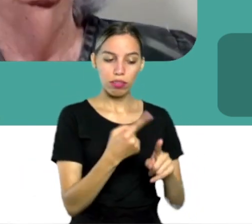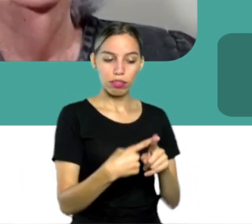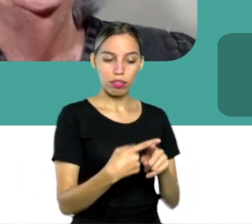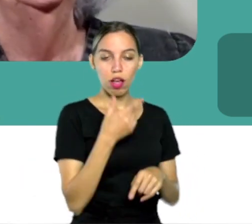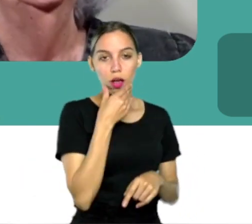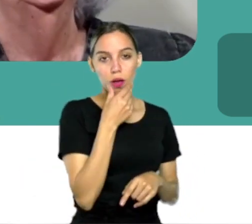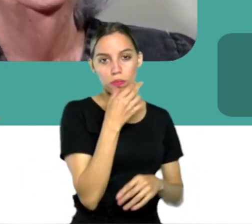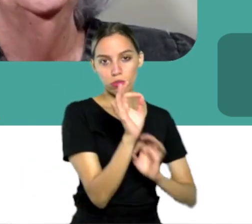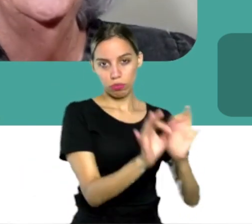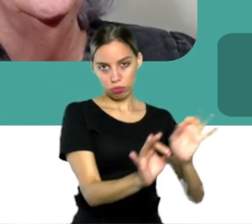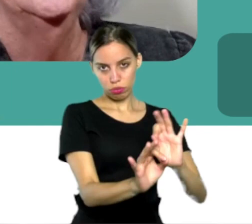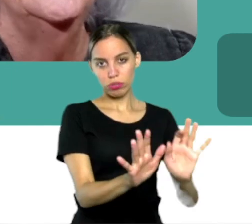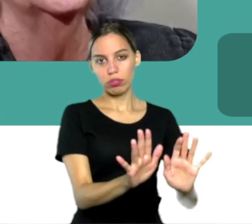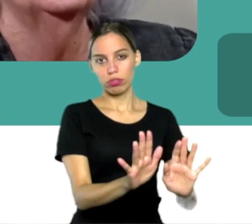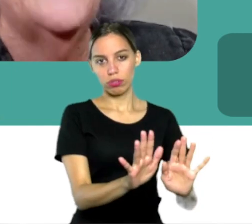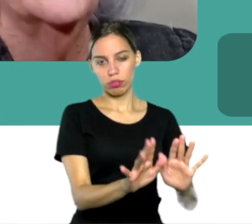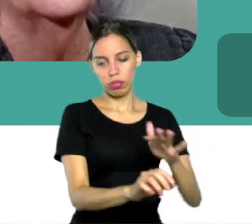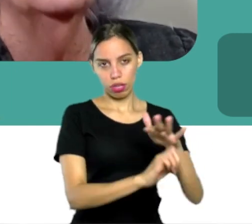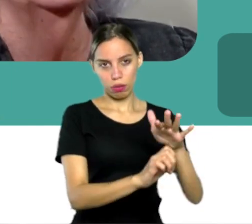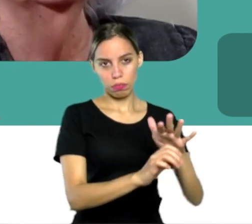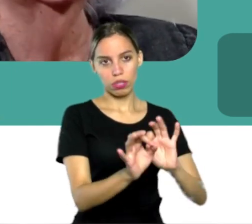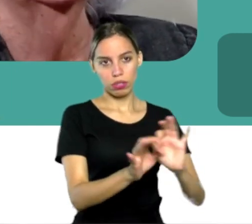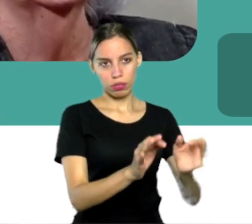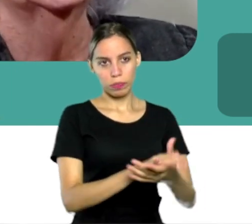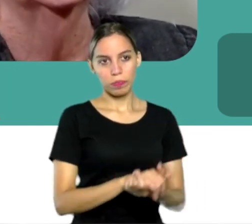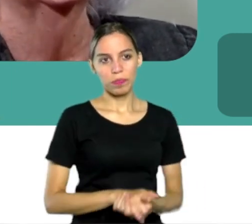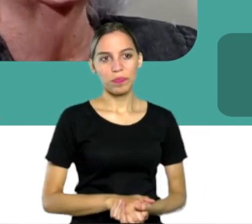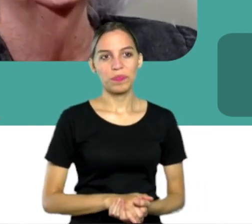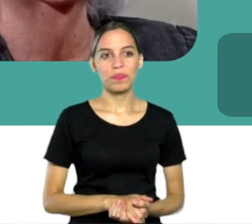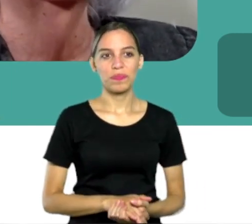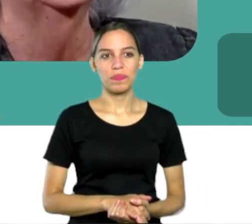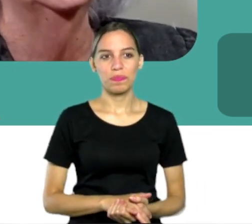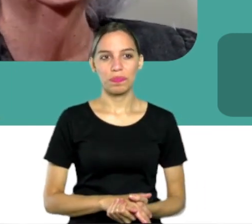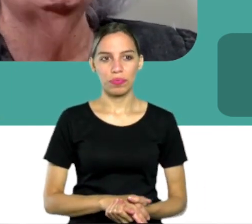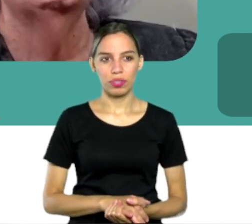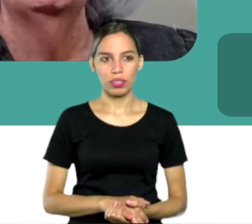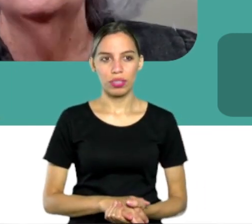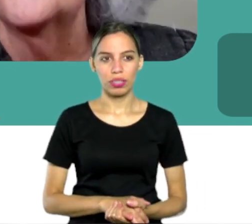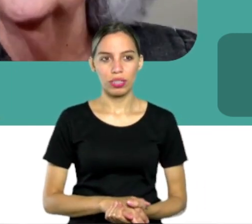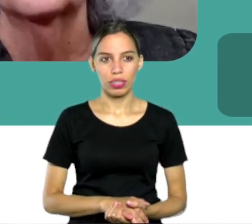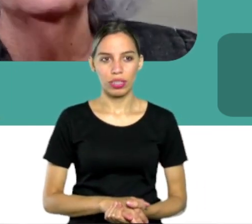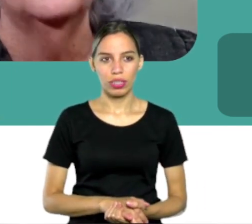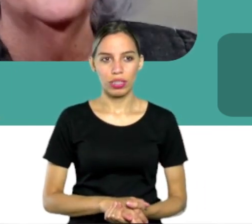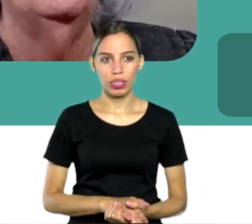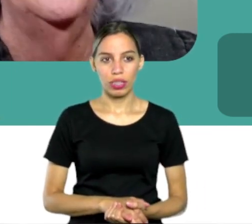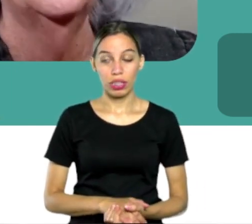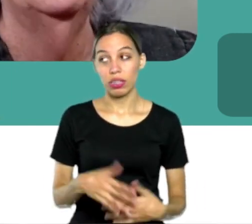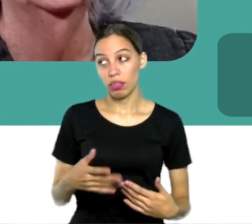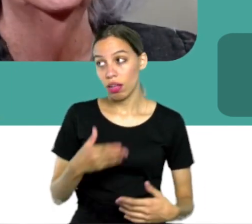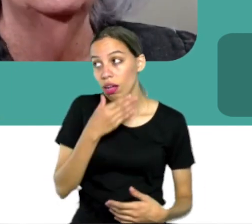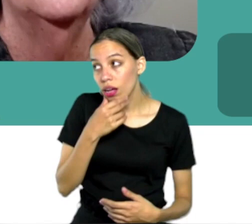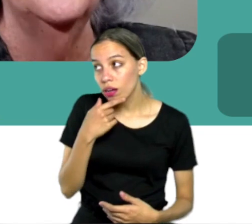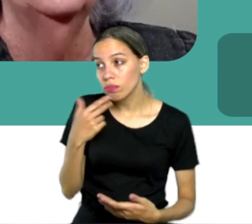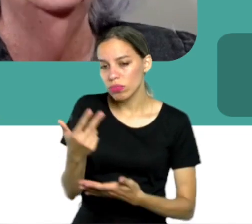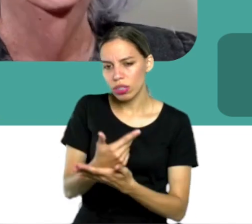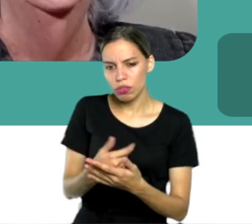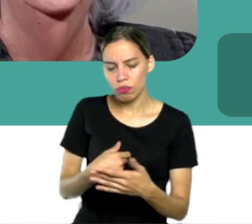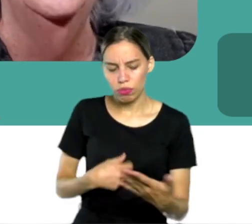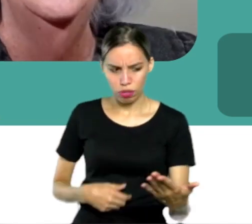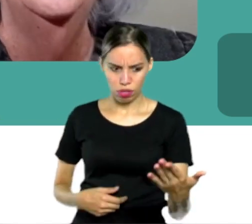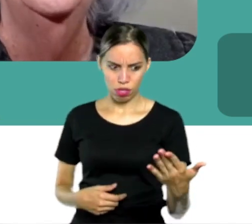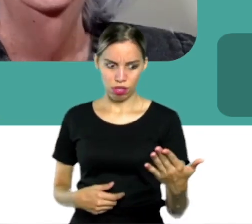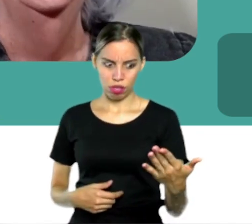publicar. Né? Vai ser eu te falo que eu vi umas ilustrações e fiquei assim, muito de boca aberta, o Maurício é muito